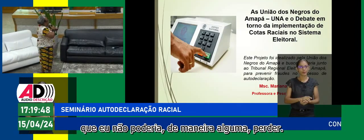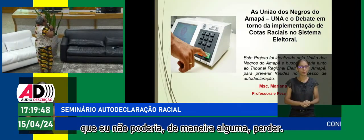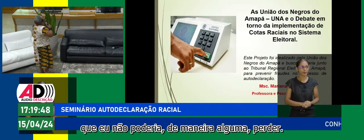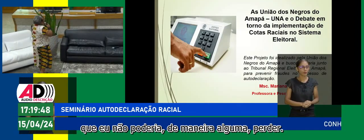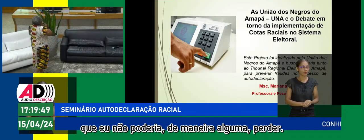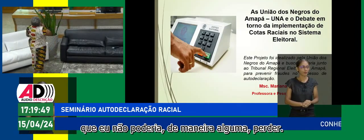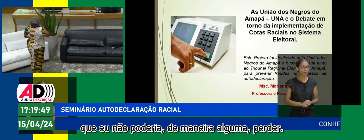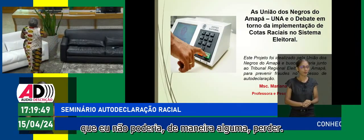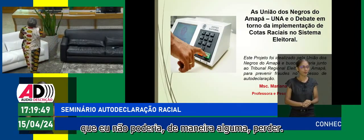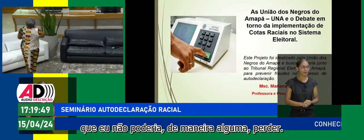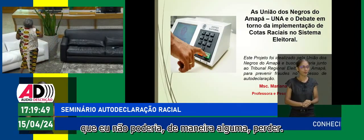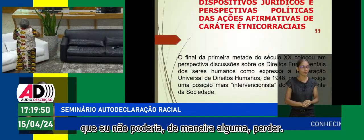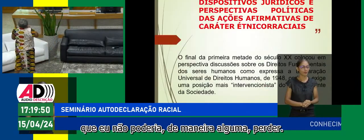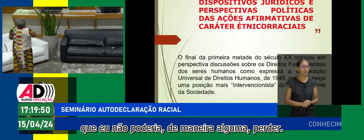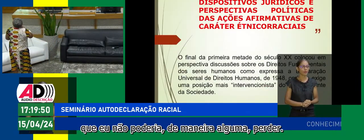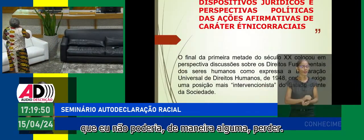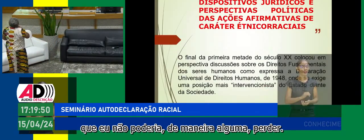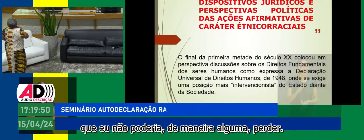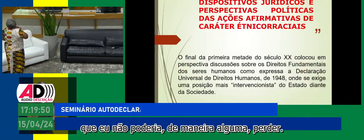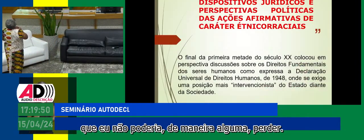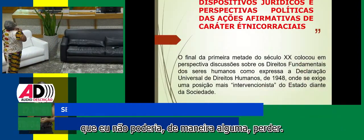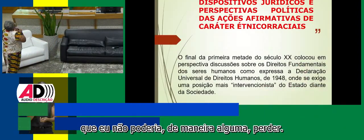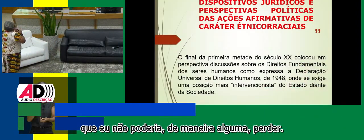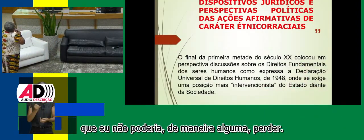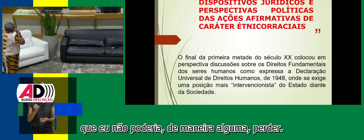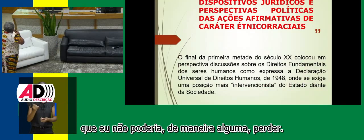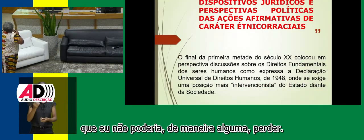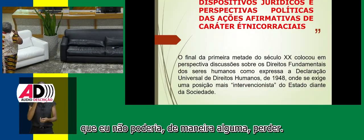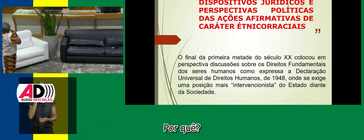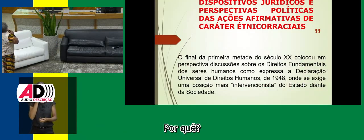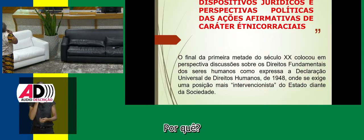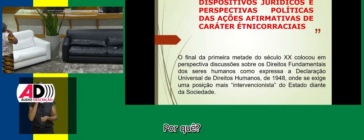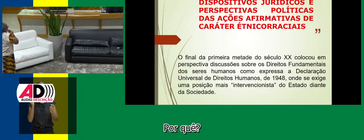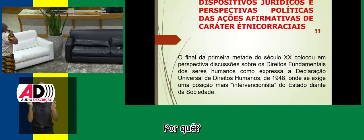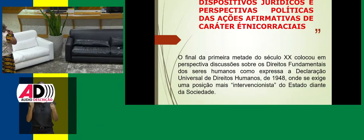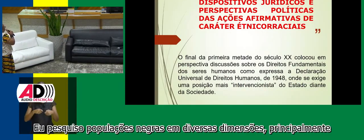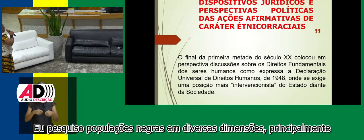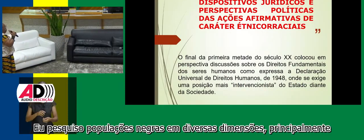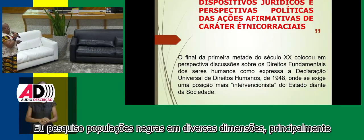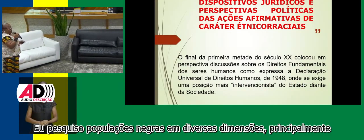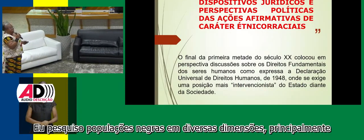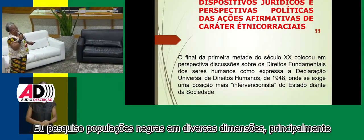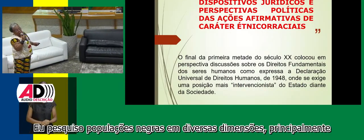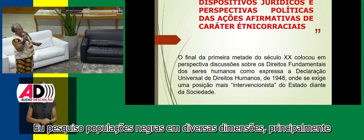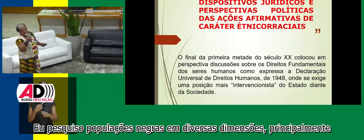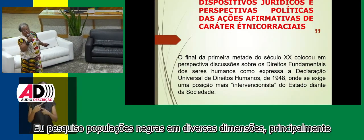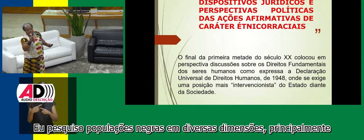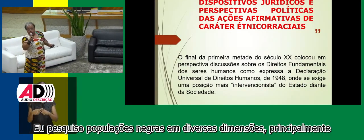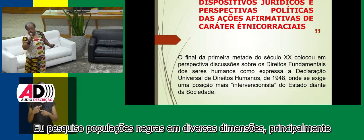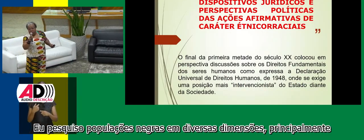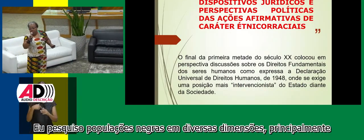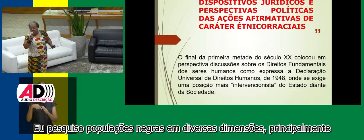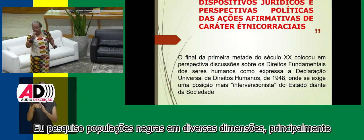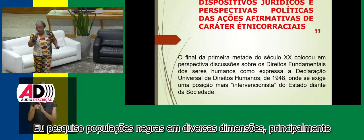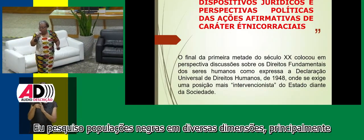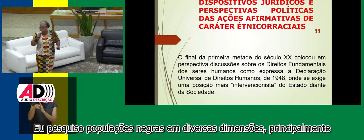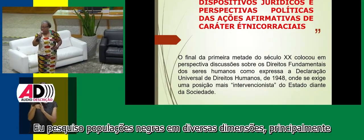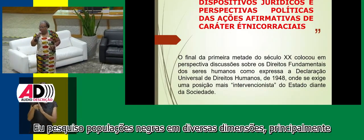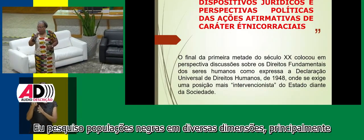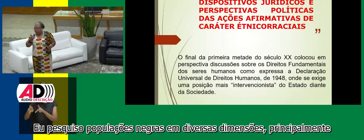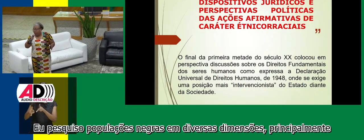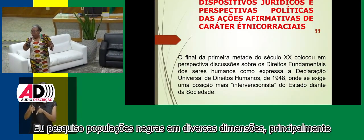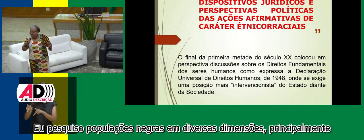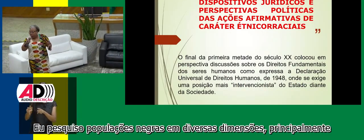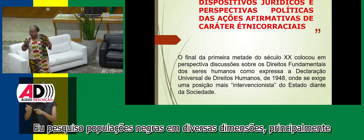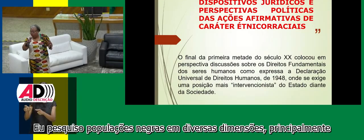não poderia, de maneira alguma, perder. Por quê? Professora, ela tem a pele negra, cabelos afros, parcialmente